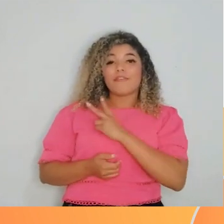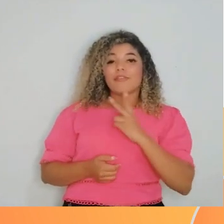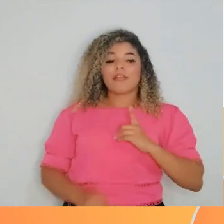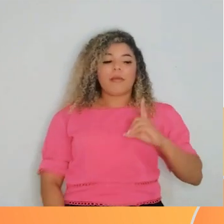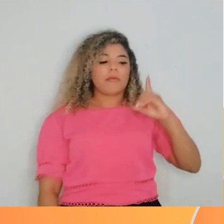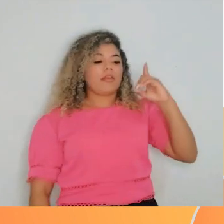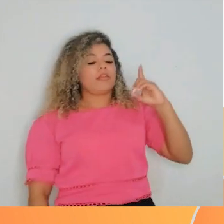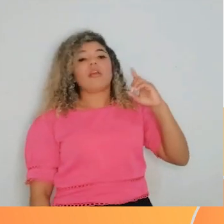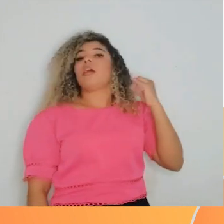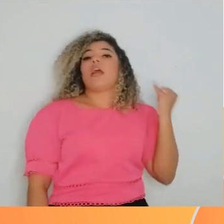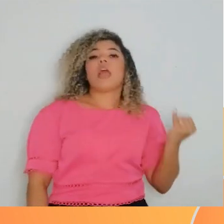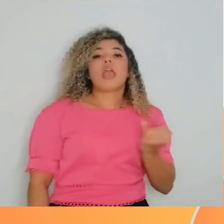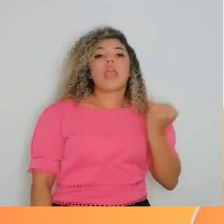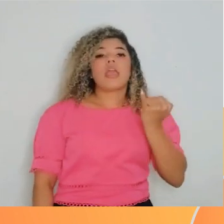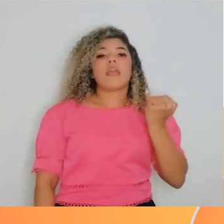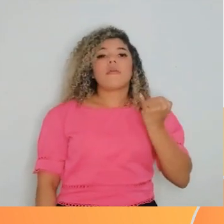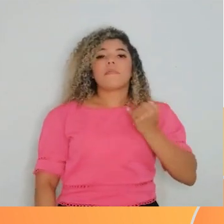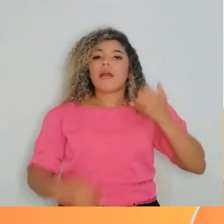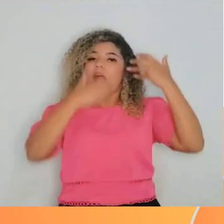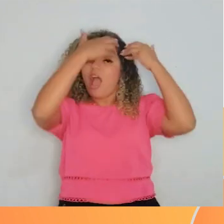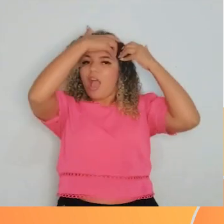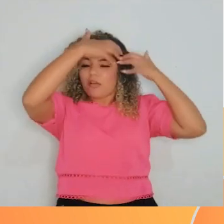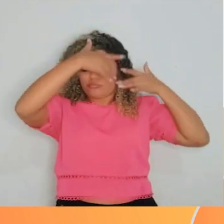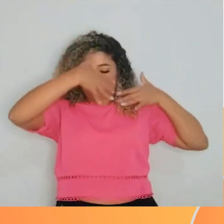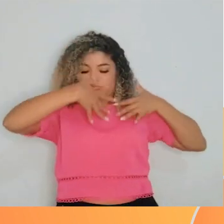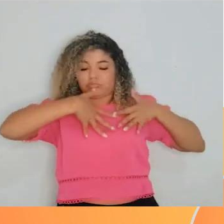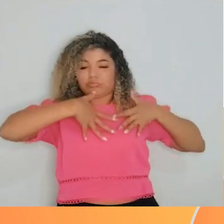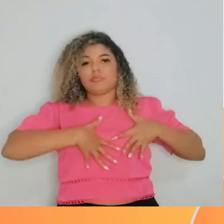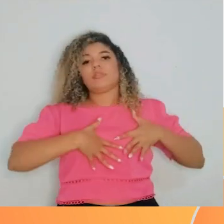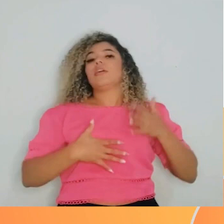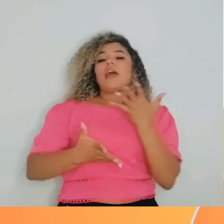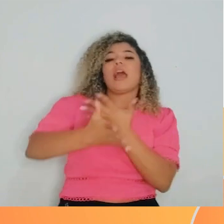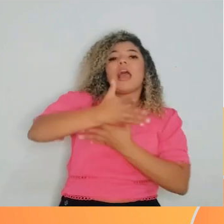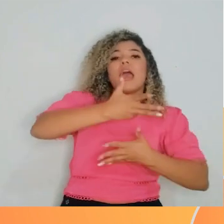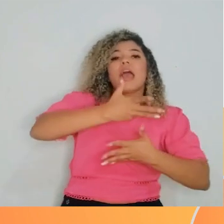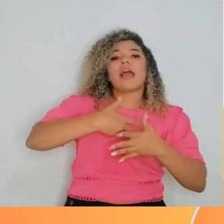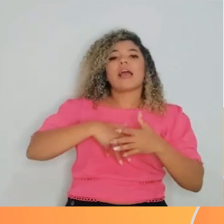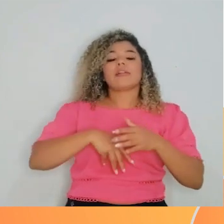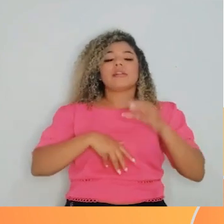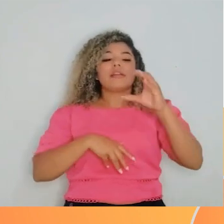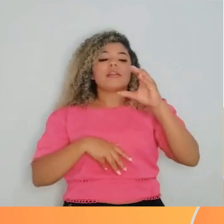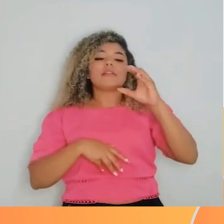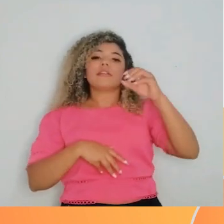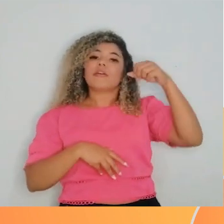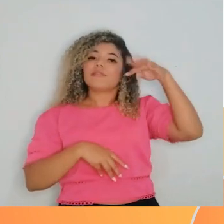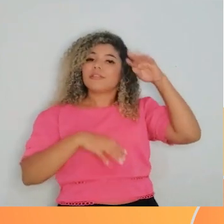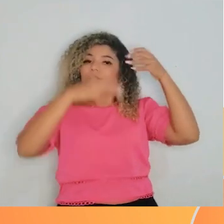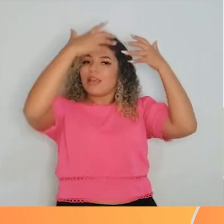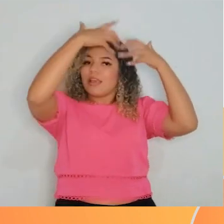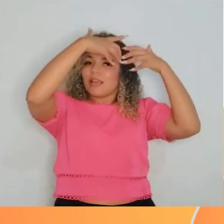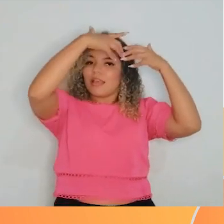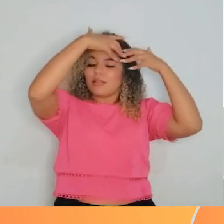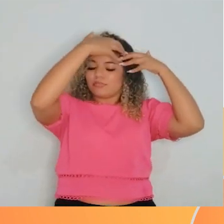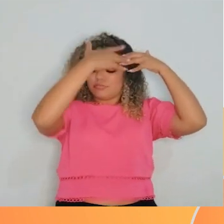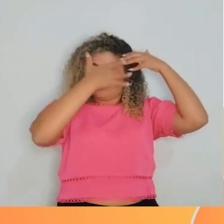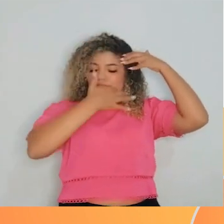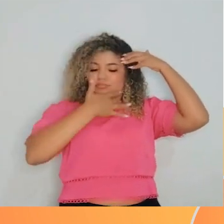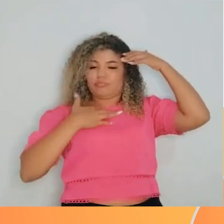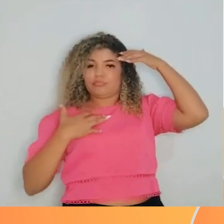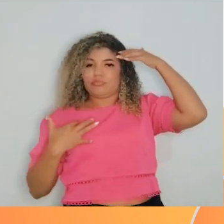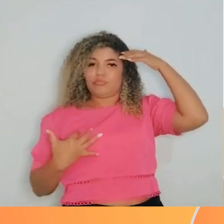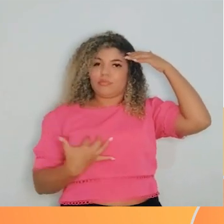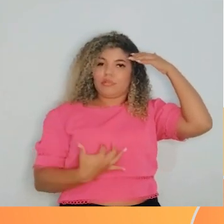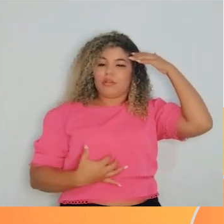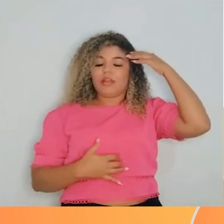Vitamina D, extremamente importante para o sistema nervoso, principalmente relacionado ao sistema nervoso central, também sistema nervoso periférico, da